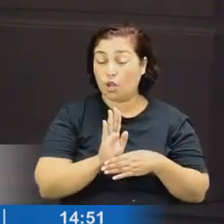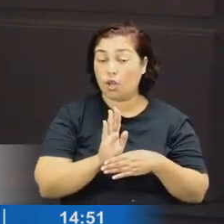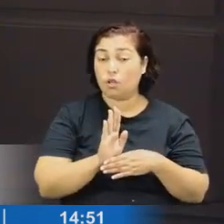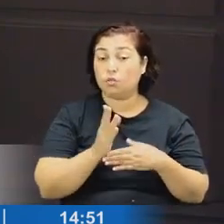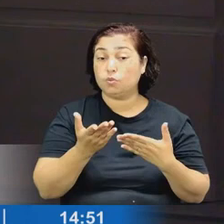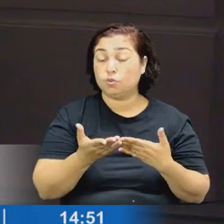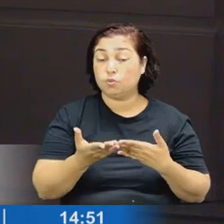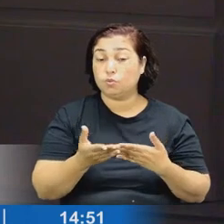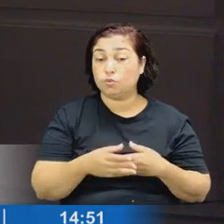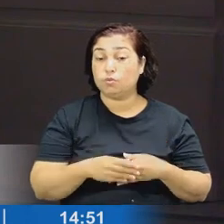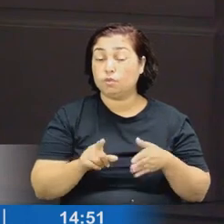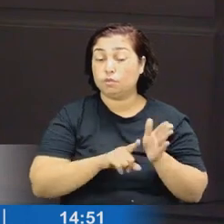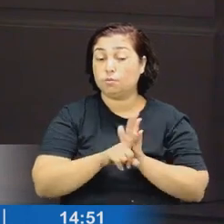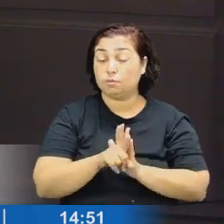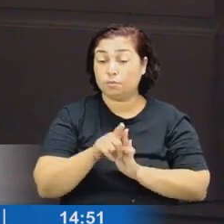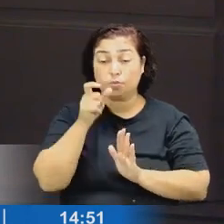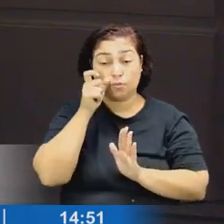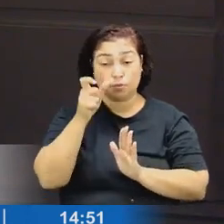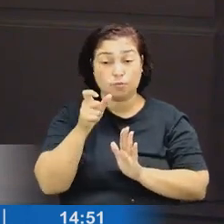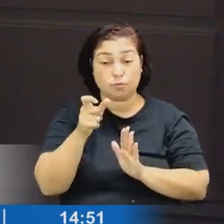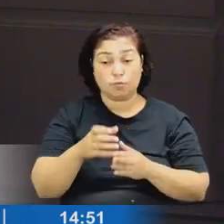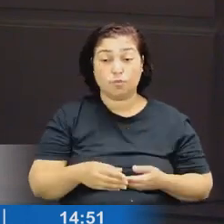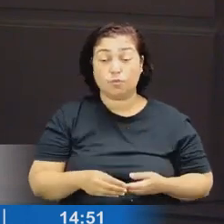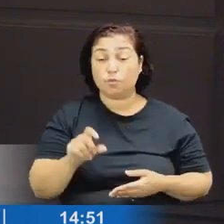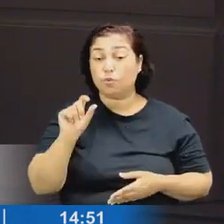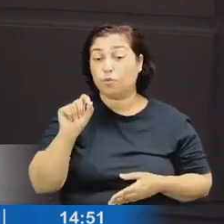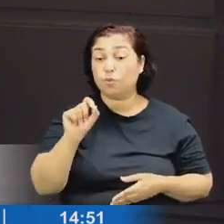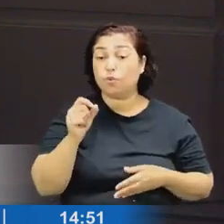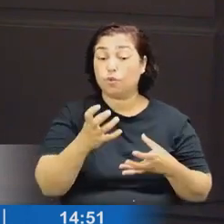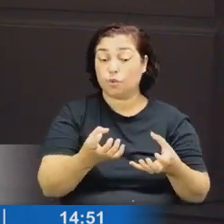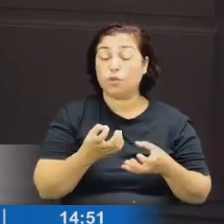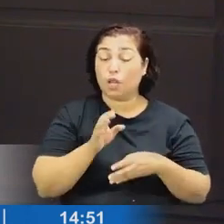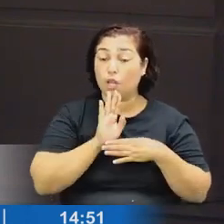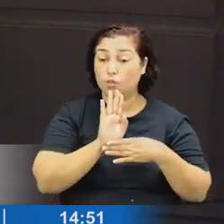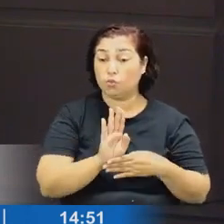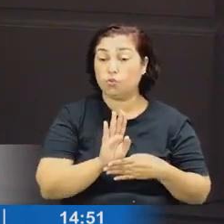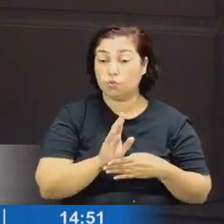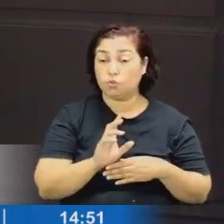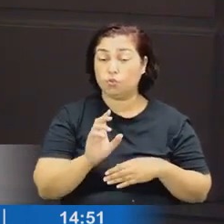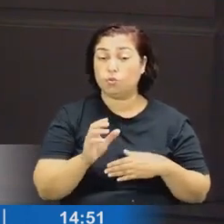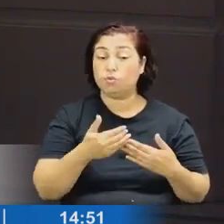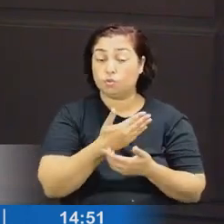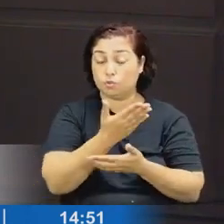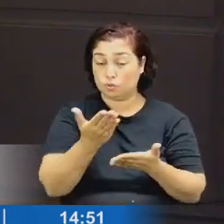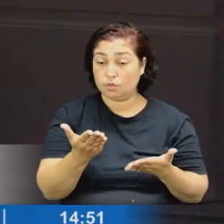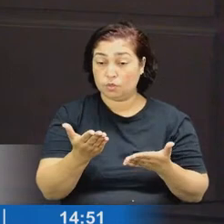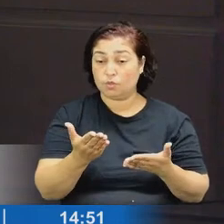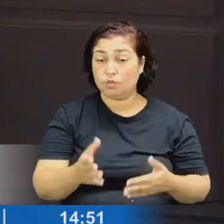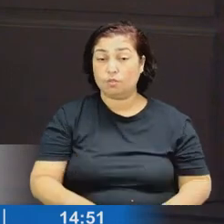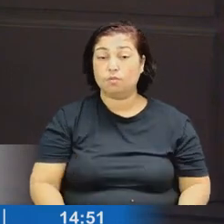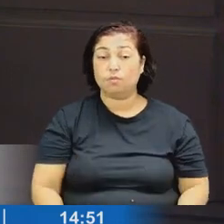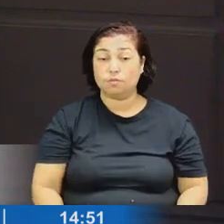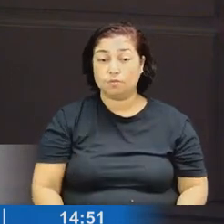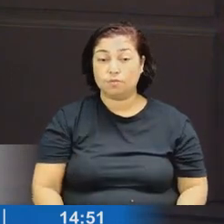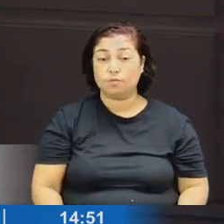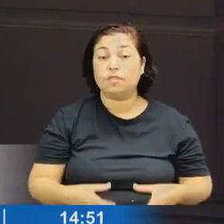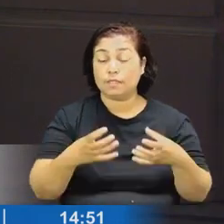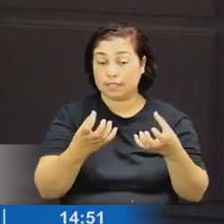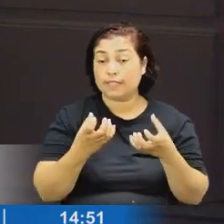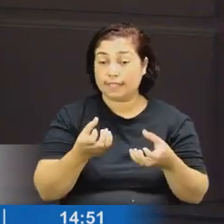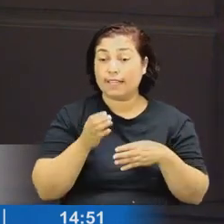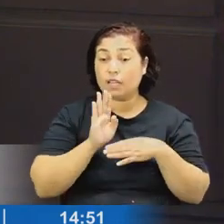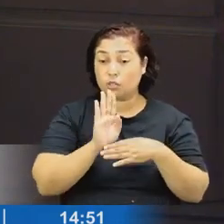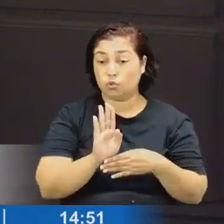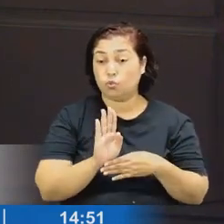essa resposta essa pergunta é muito interessante que ela é muito reveladora que que vocês querem de mim vamos lá Falei que que vocês querem de ajuda assim